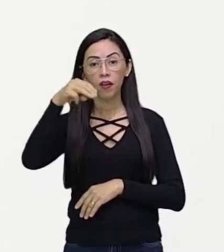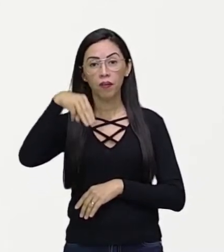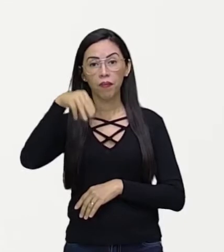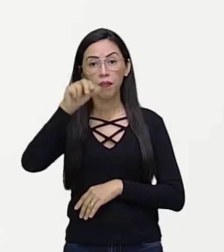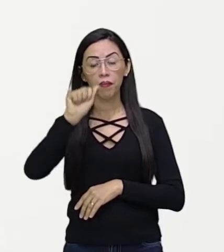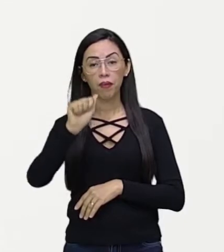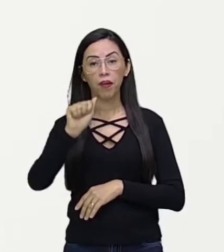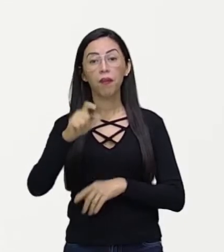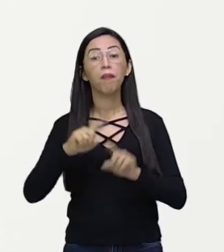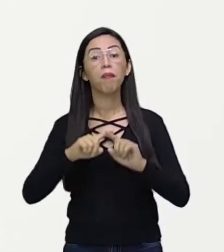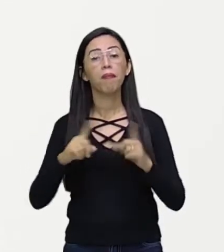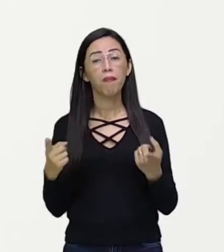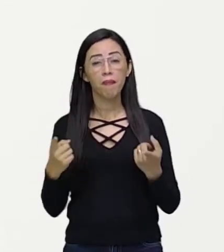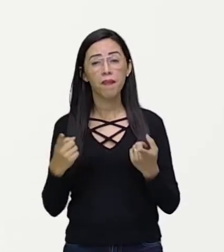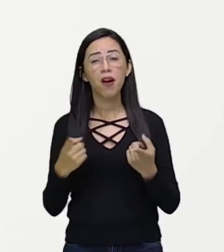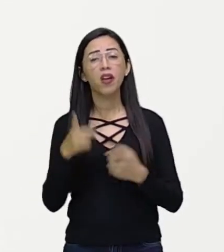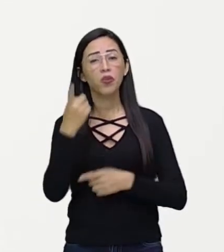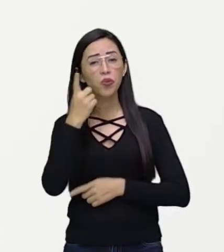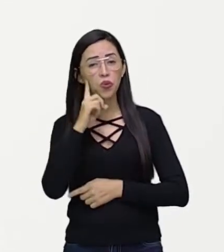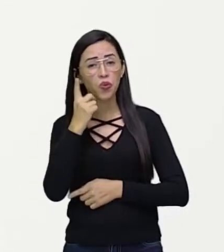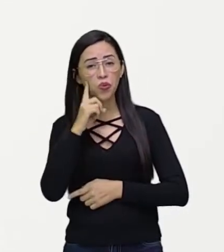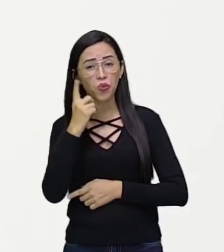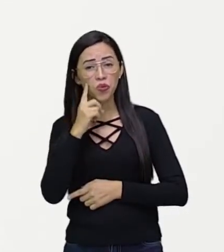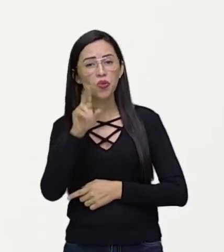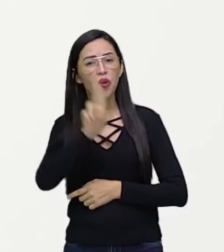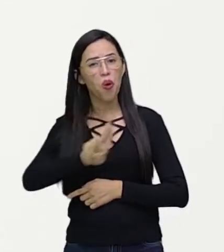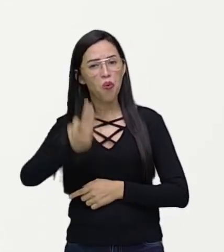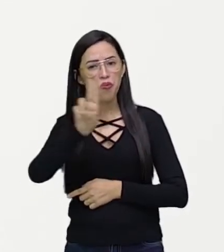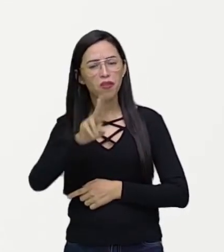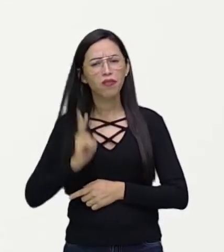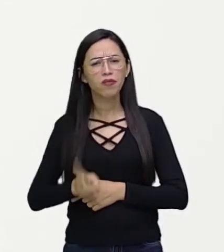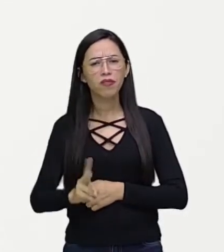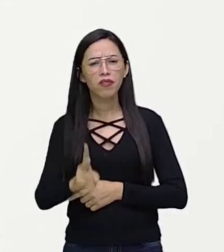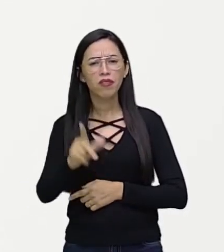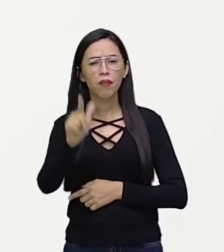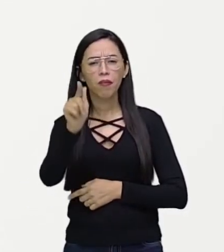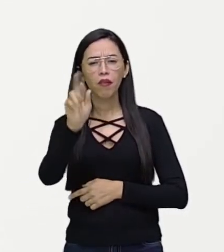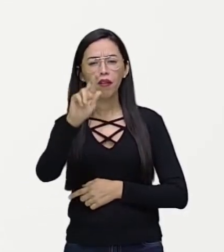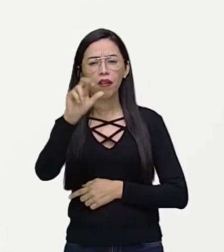é utilizado na prática como a principal unidade de medidas.